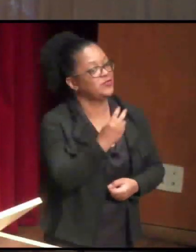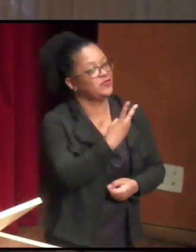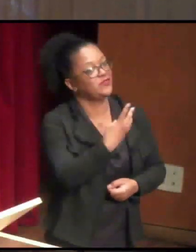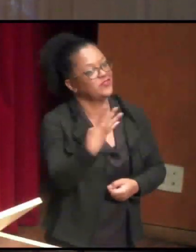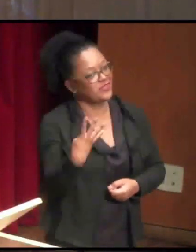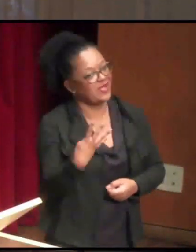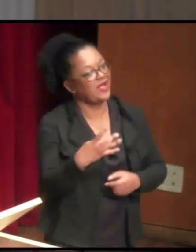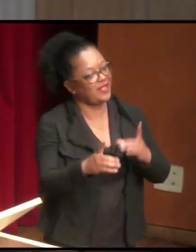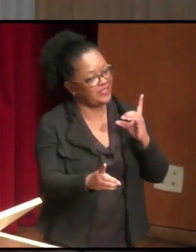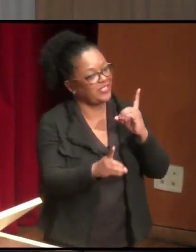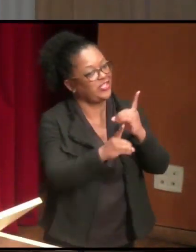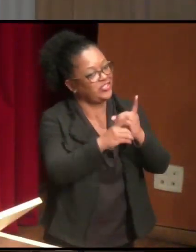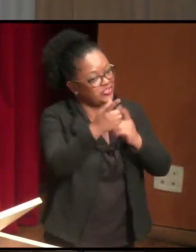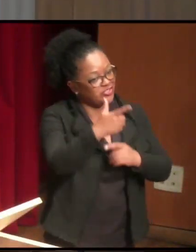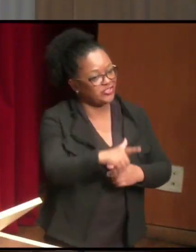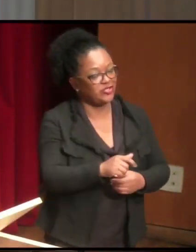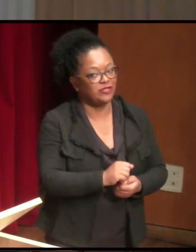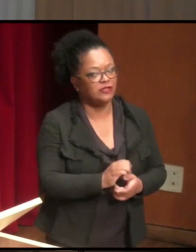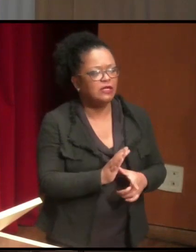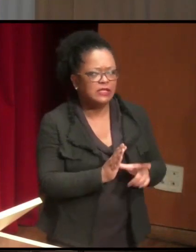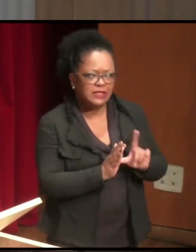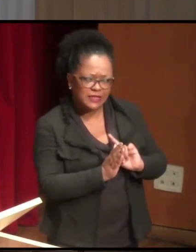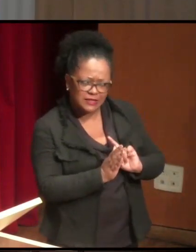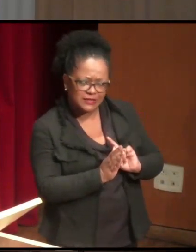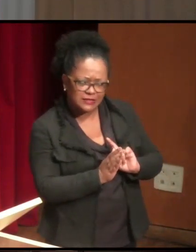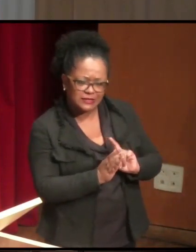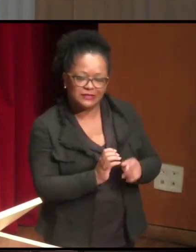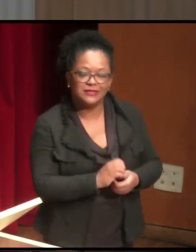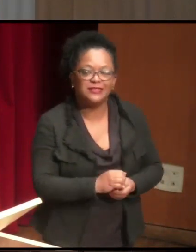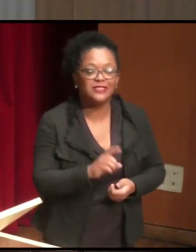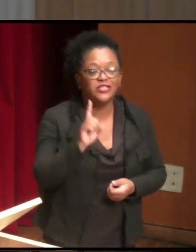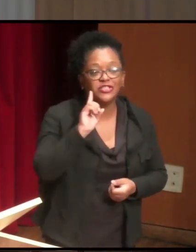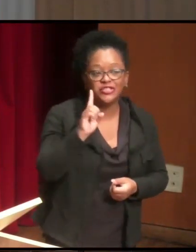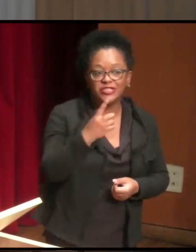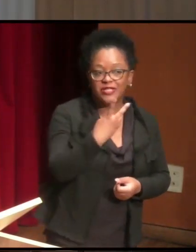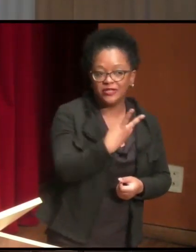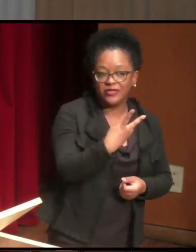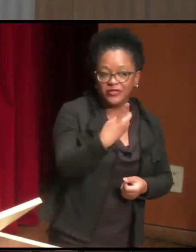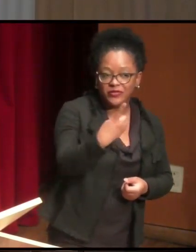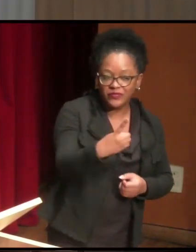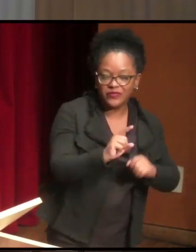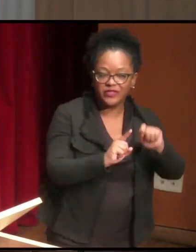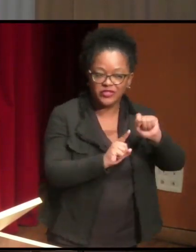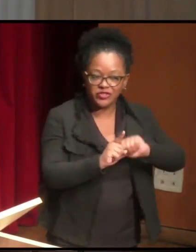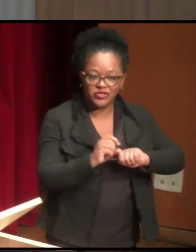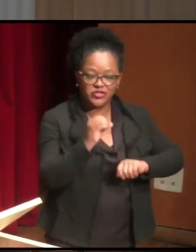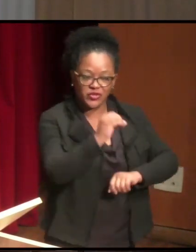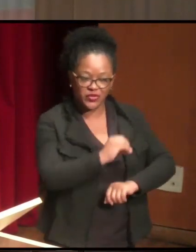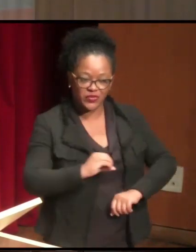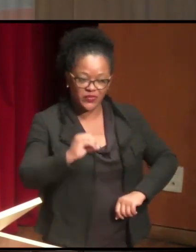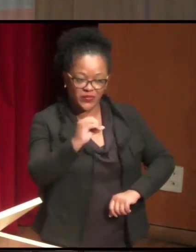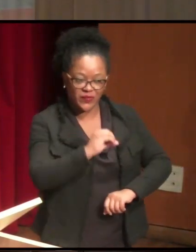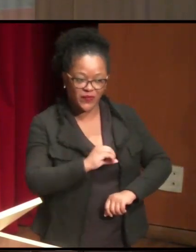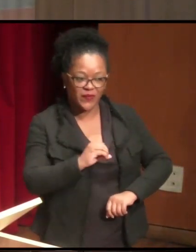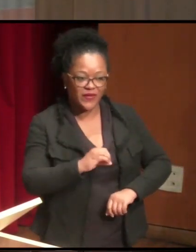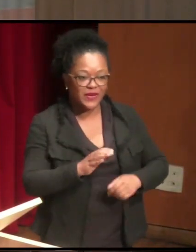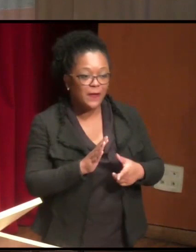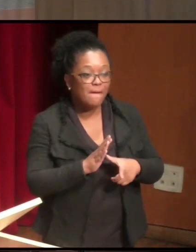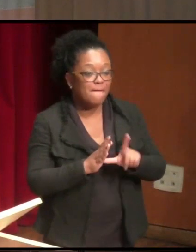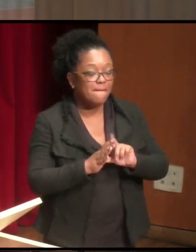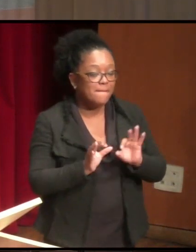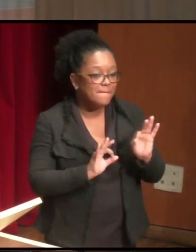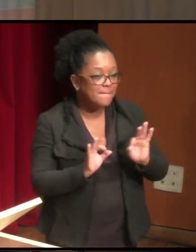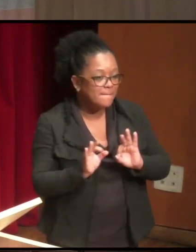2024. E antes disso? Vamos ter no dia 21 de outubro um esquenta, a gente chama, mas é um